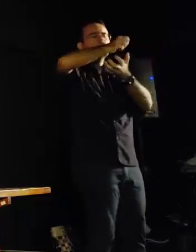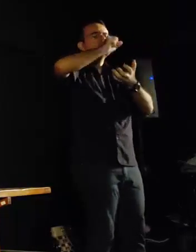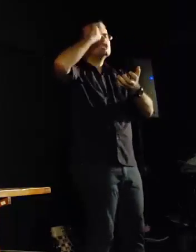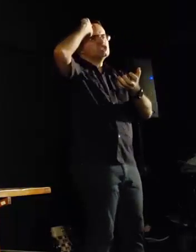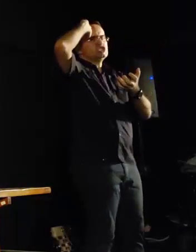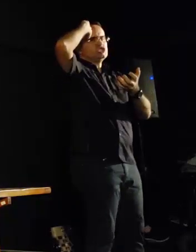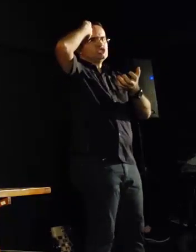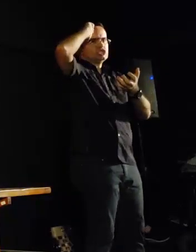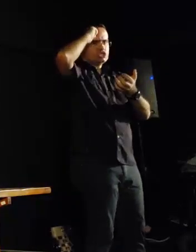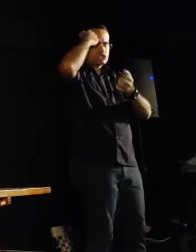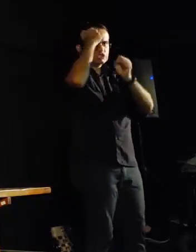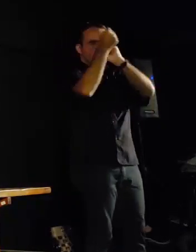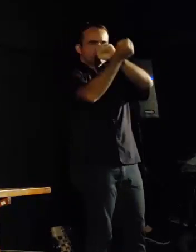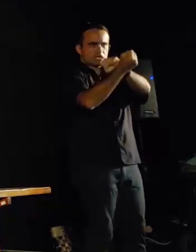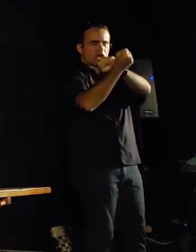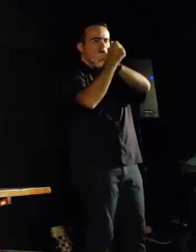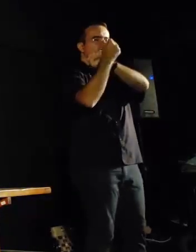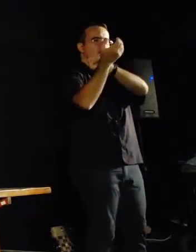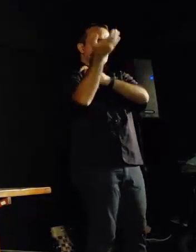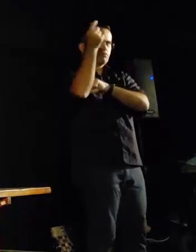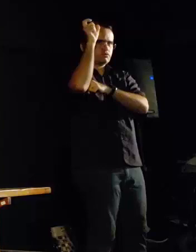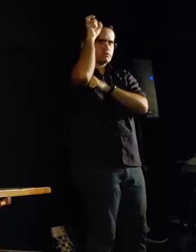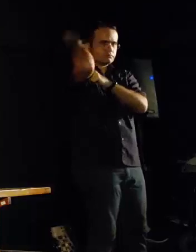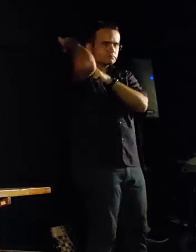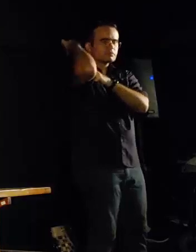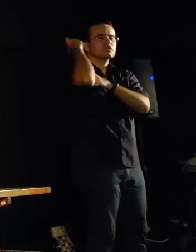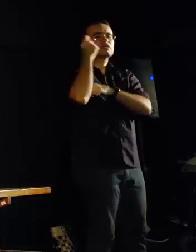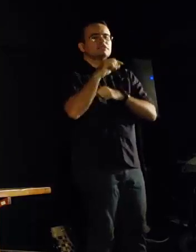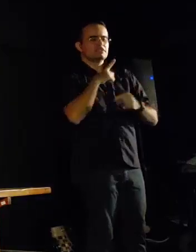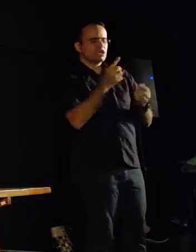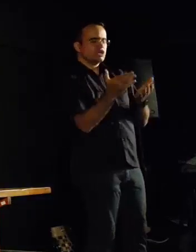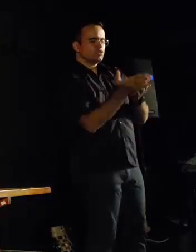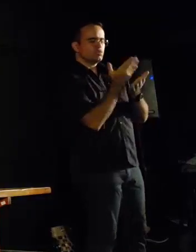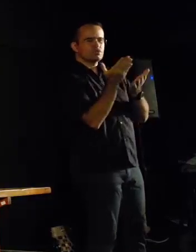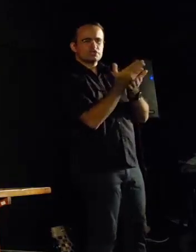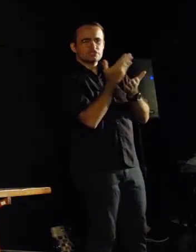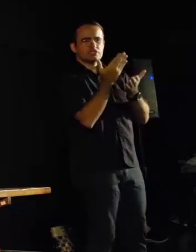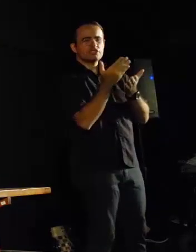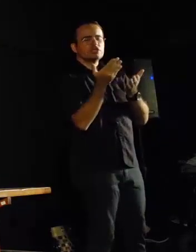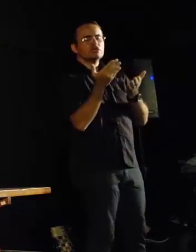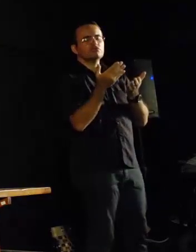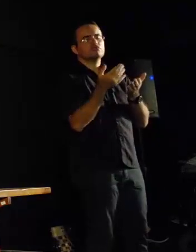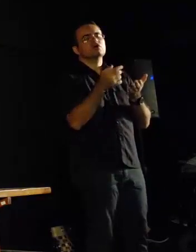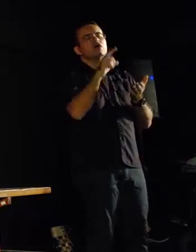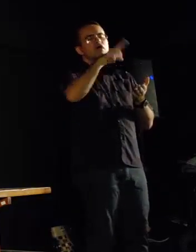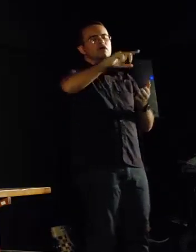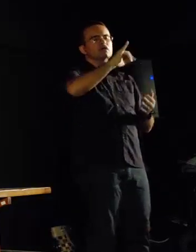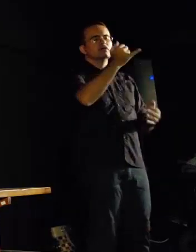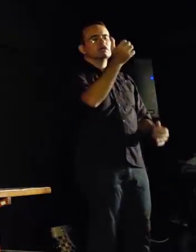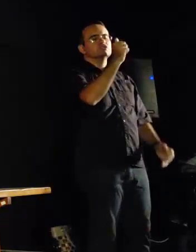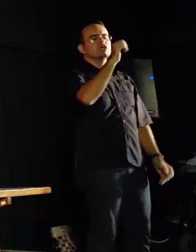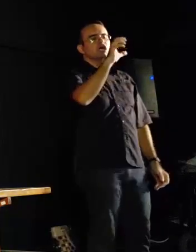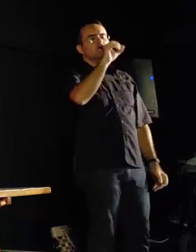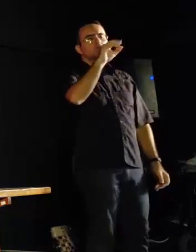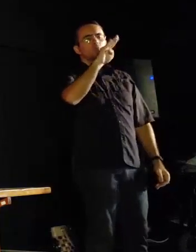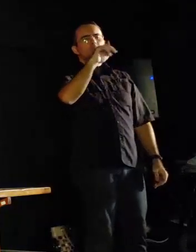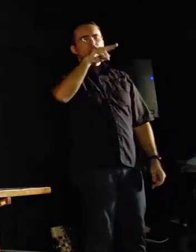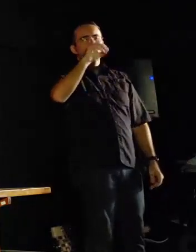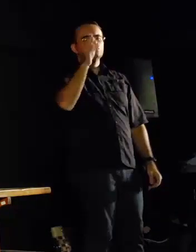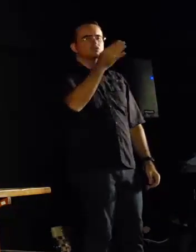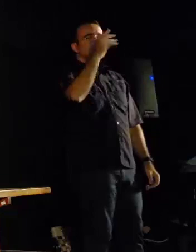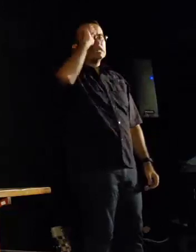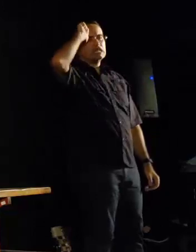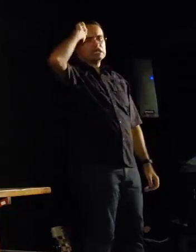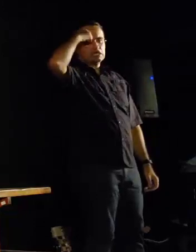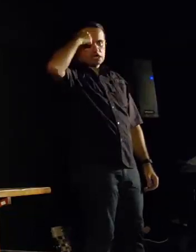escravos. E o que é muito interessante, por exemplo, tem um livro chamado Jacobinos Negros, que descreve uma cena absolutamente